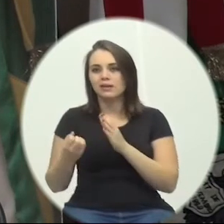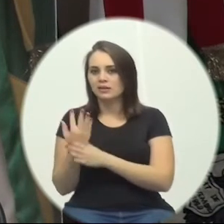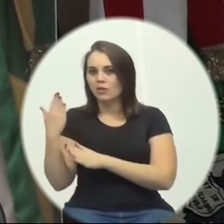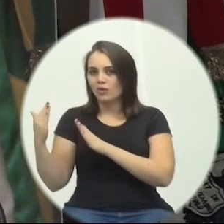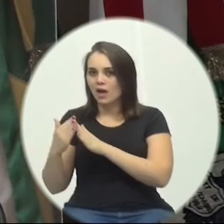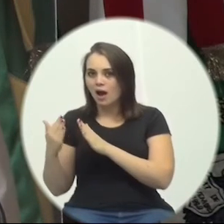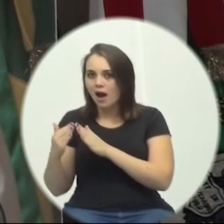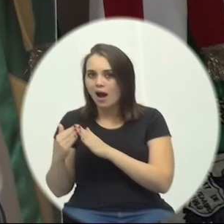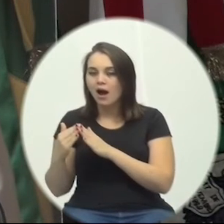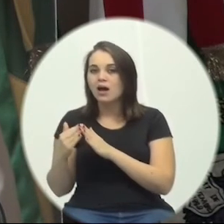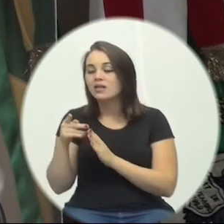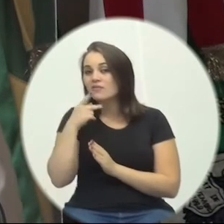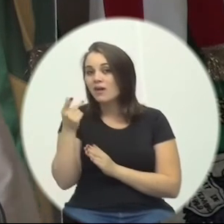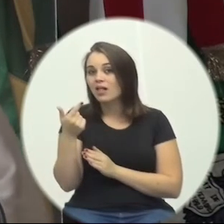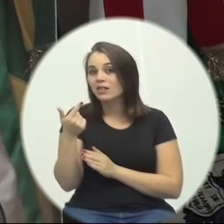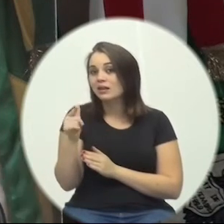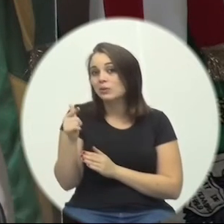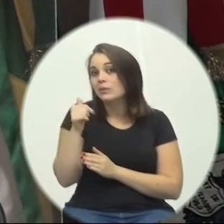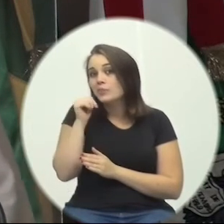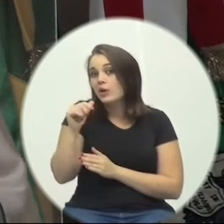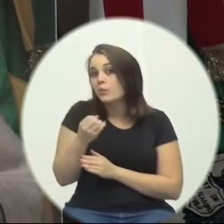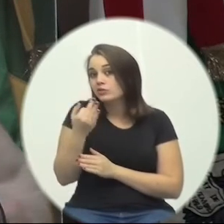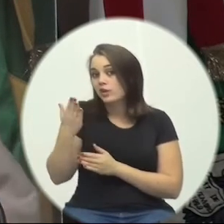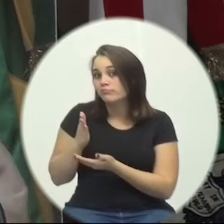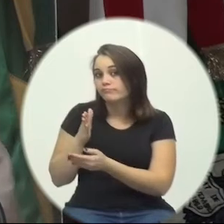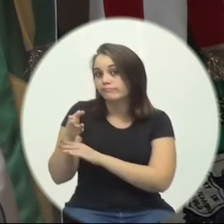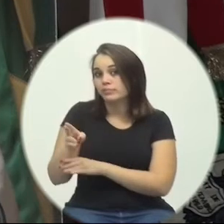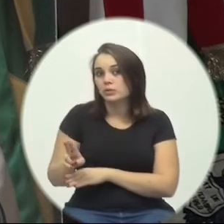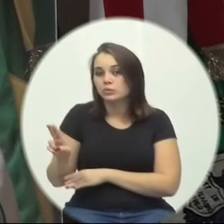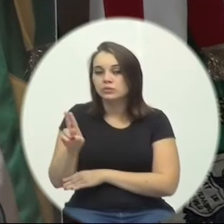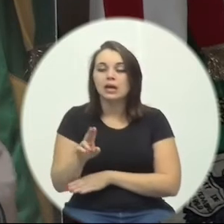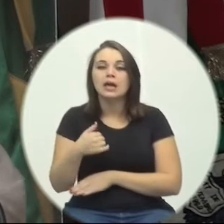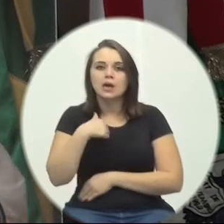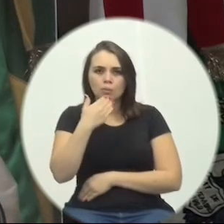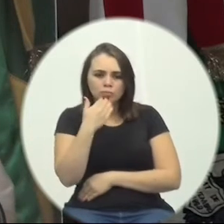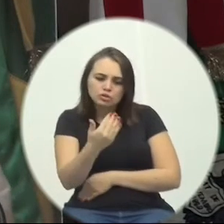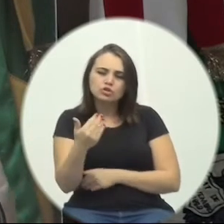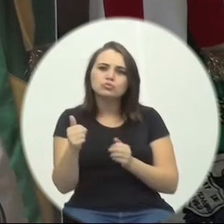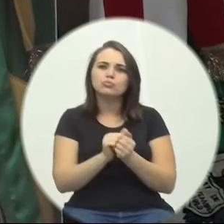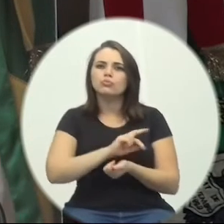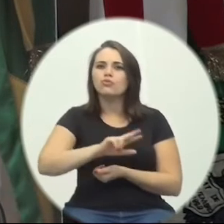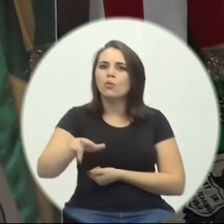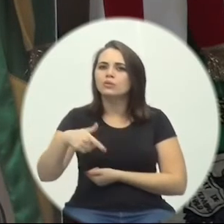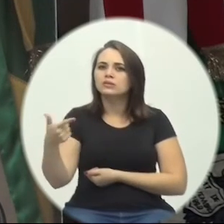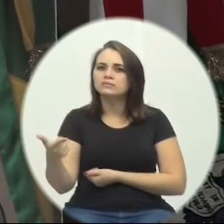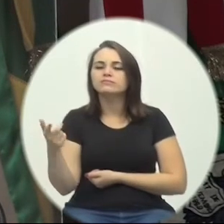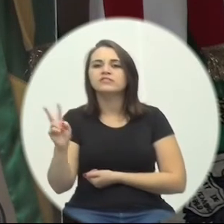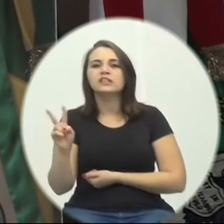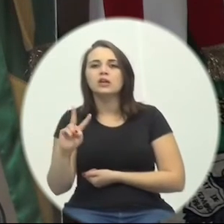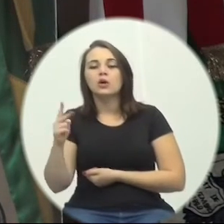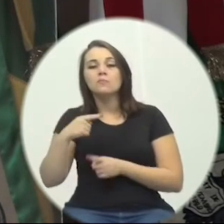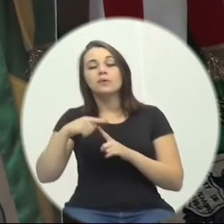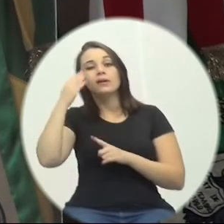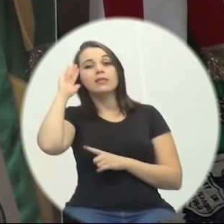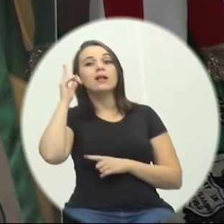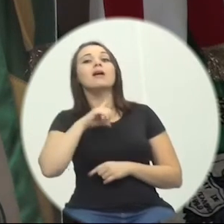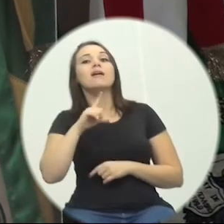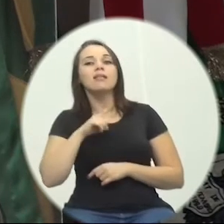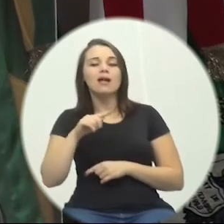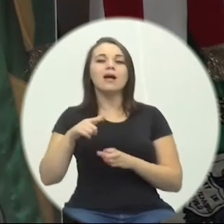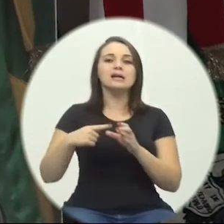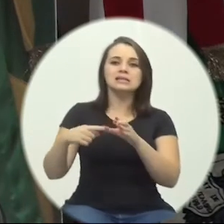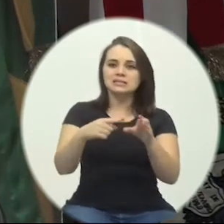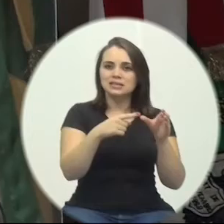a justificativa de falta de demanda, reivindiquei, junto às outras vereadoras, porque entendemos que elas também têm essas necessidades.